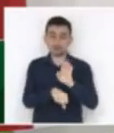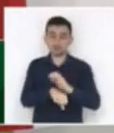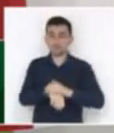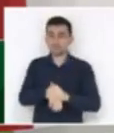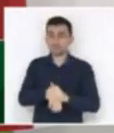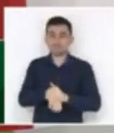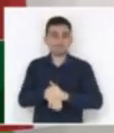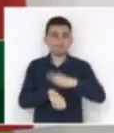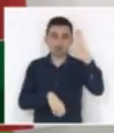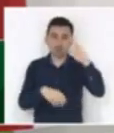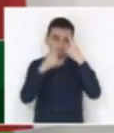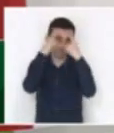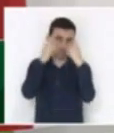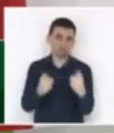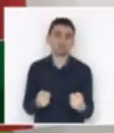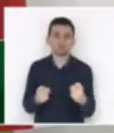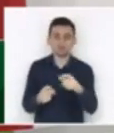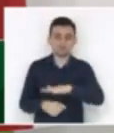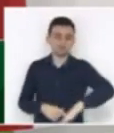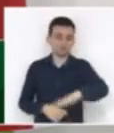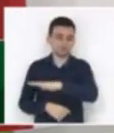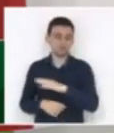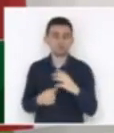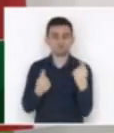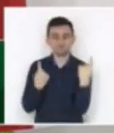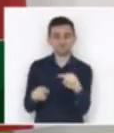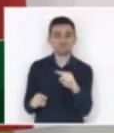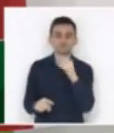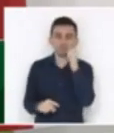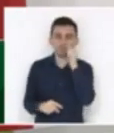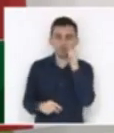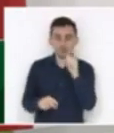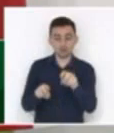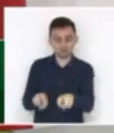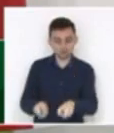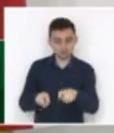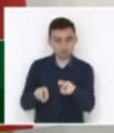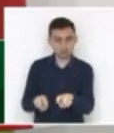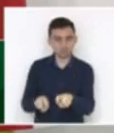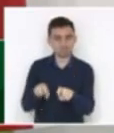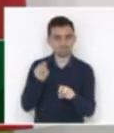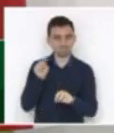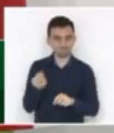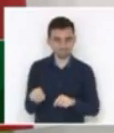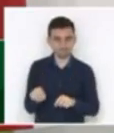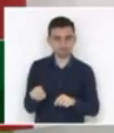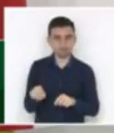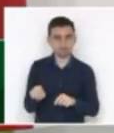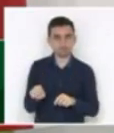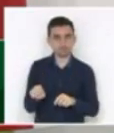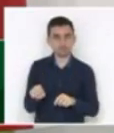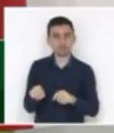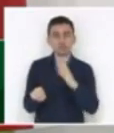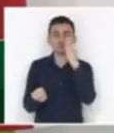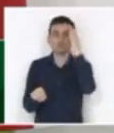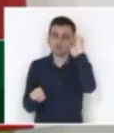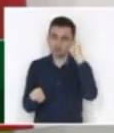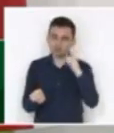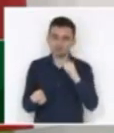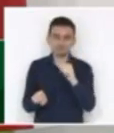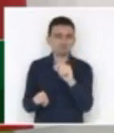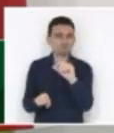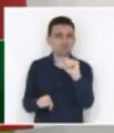violento para as mulheres no país. Da roça, infelizmente, se sabe muito